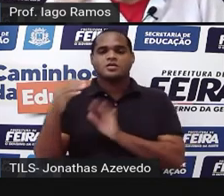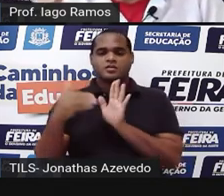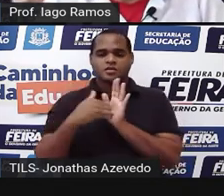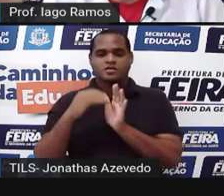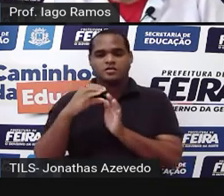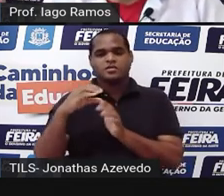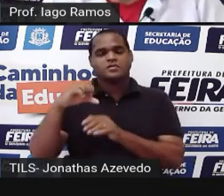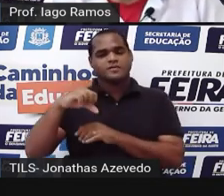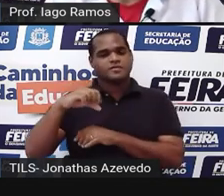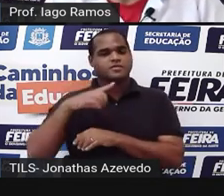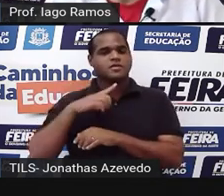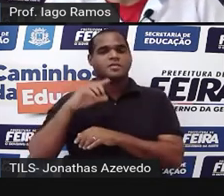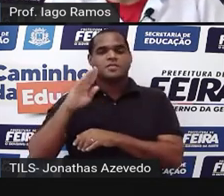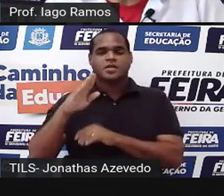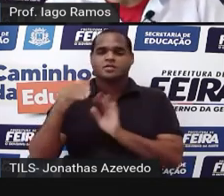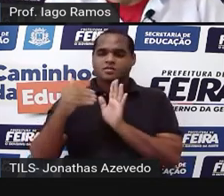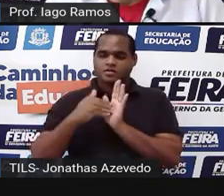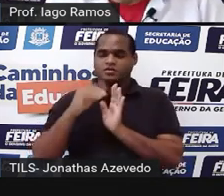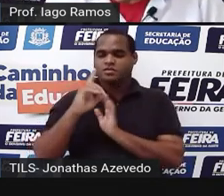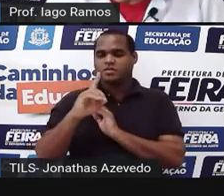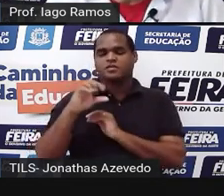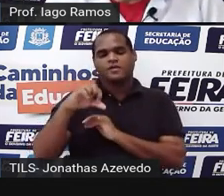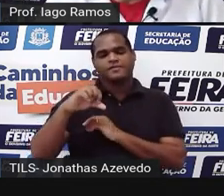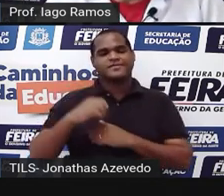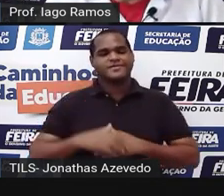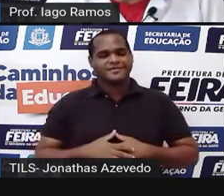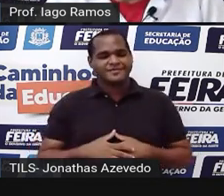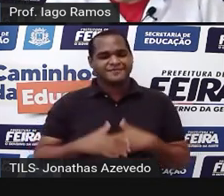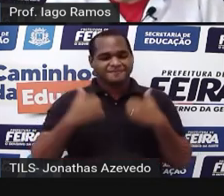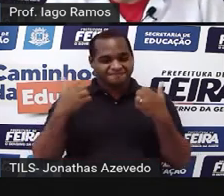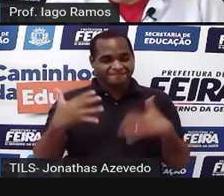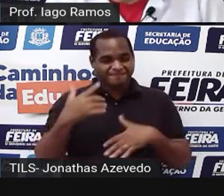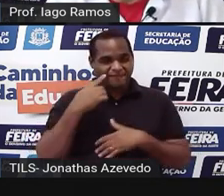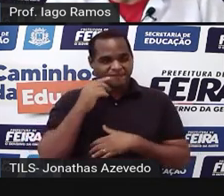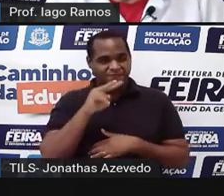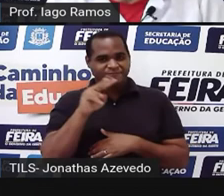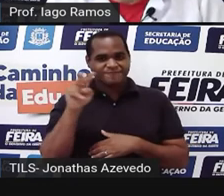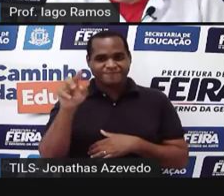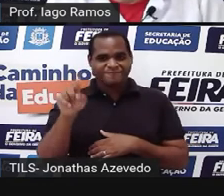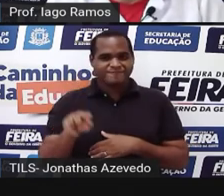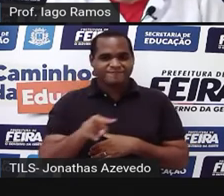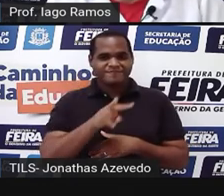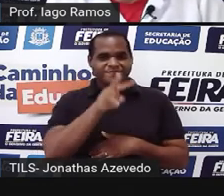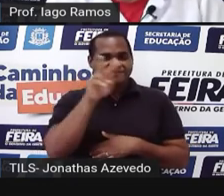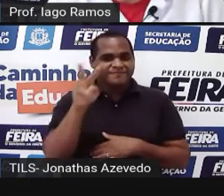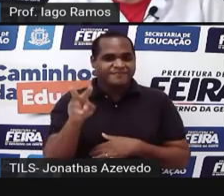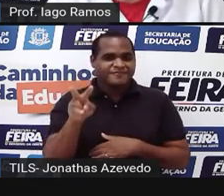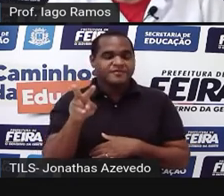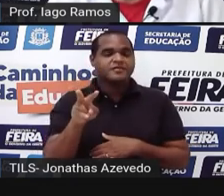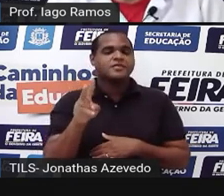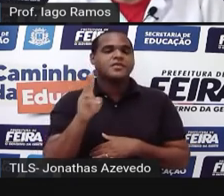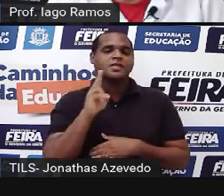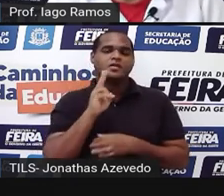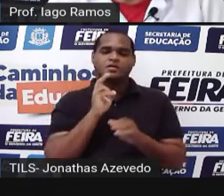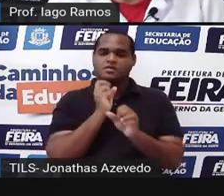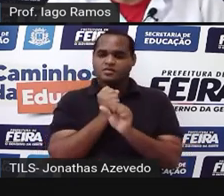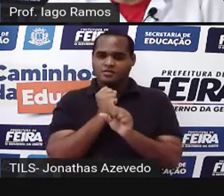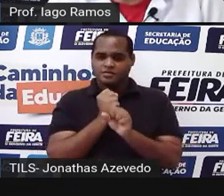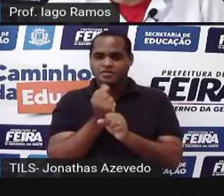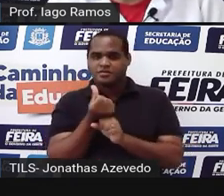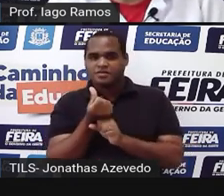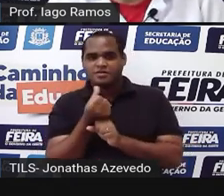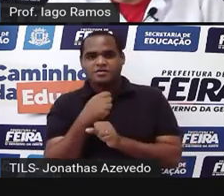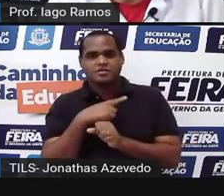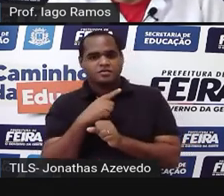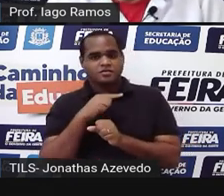de B até D também é 9. Então, olhando para esses lados aqui, ó, que medem 6, por isso